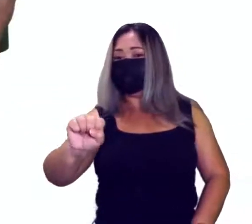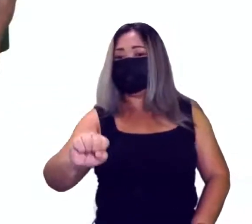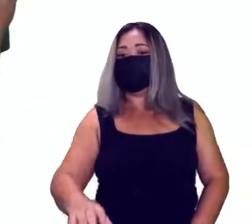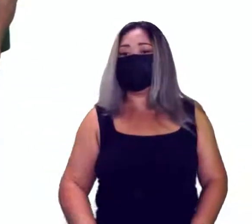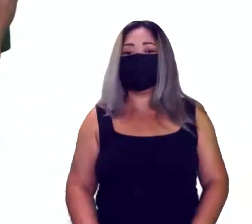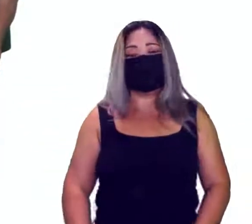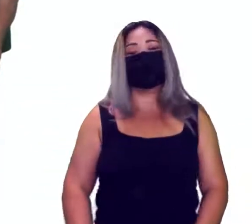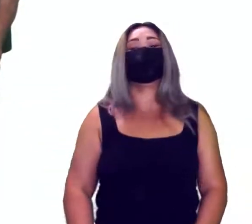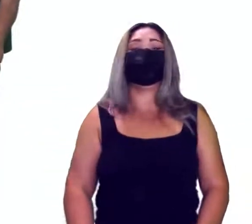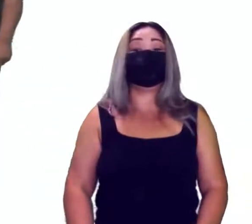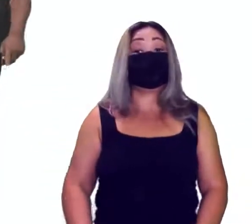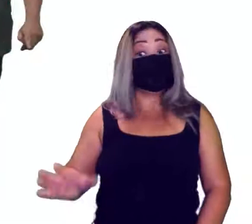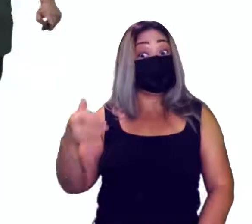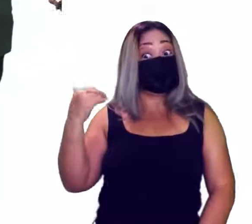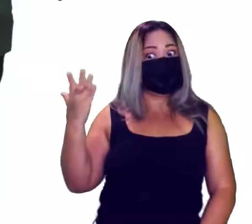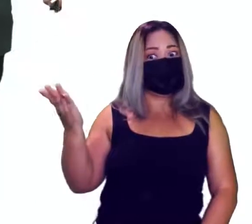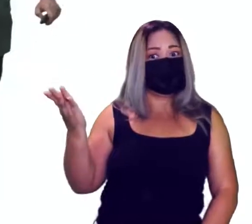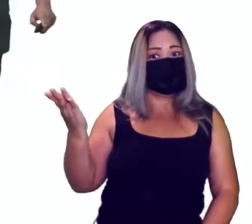Vamos lá? Olha aí.